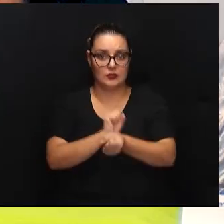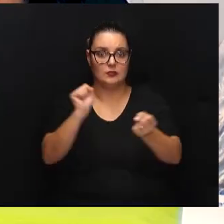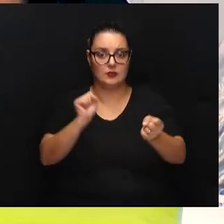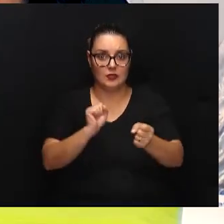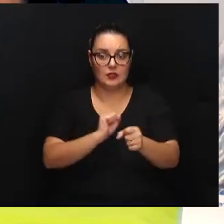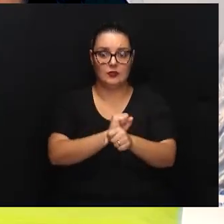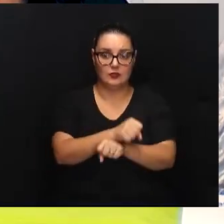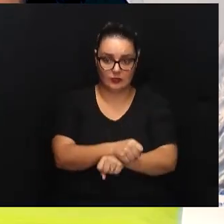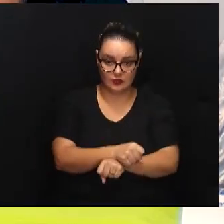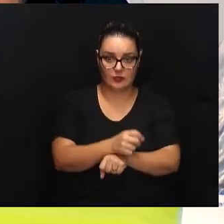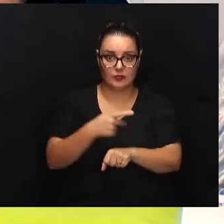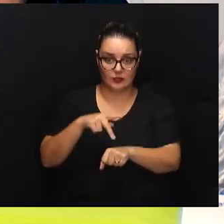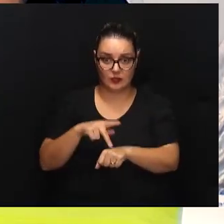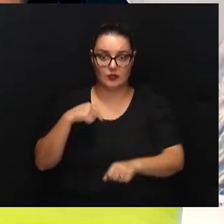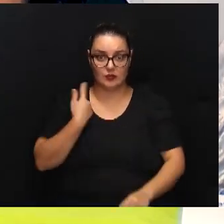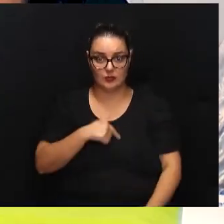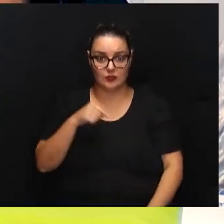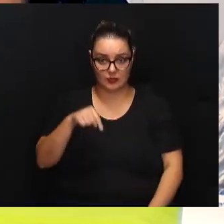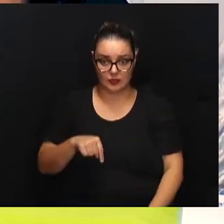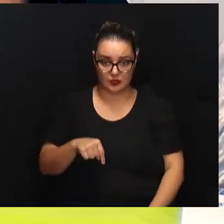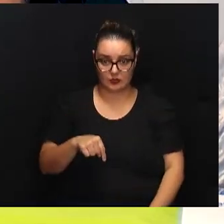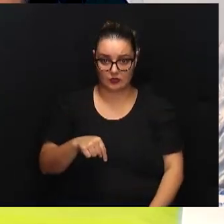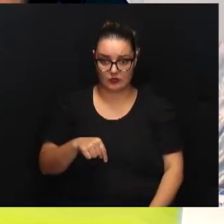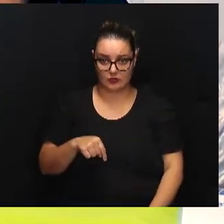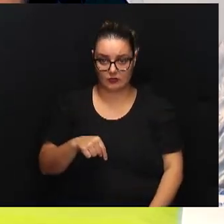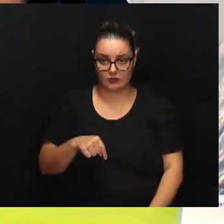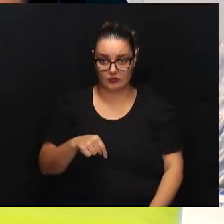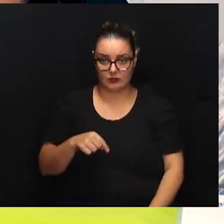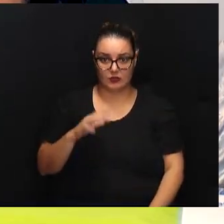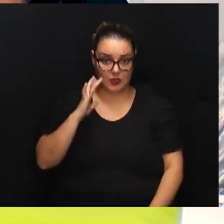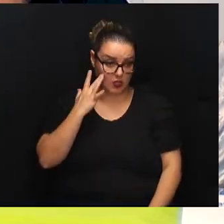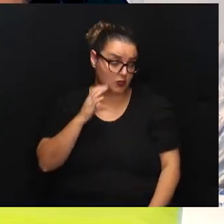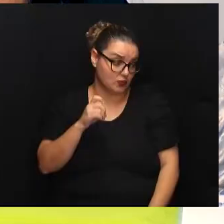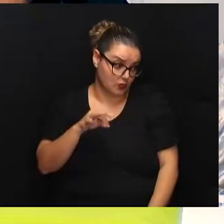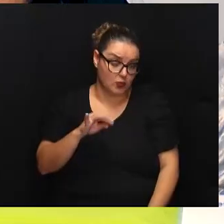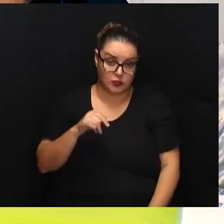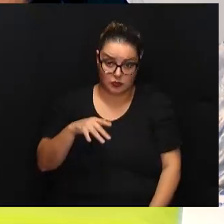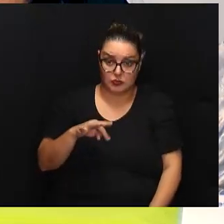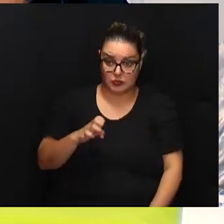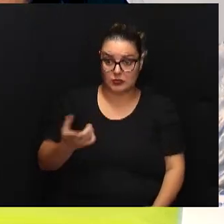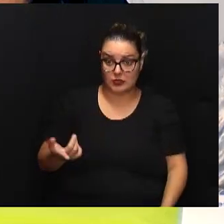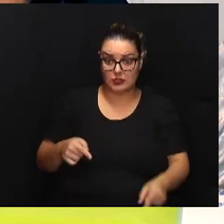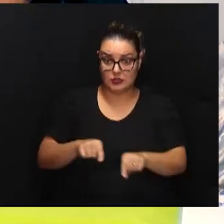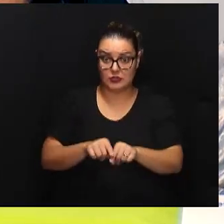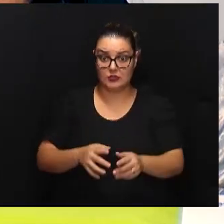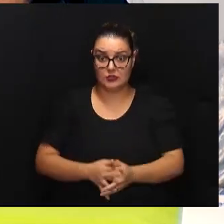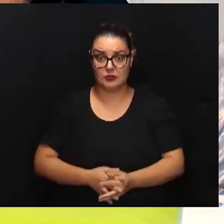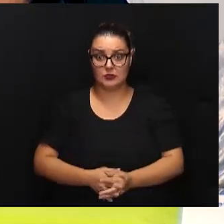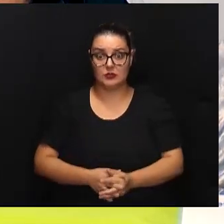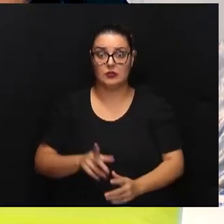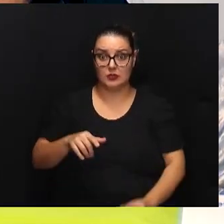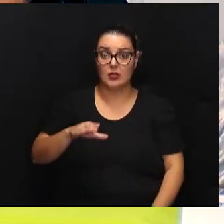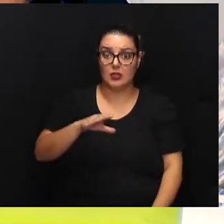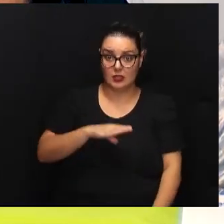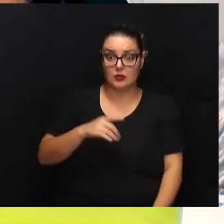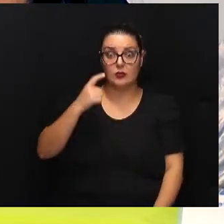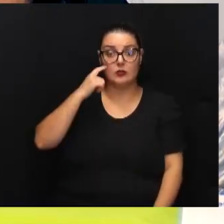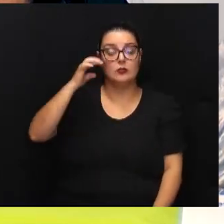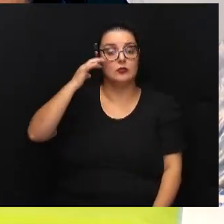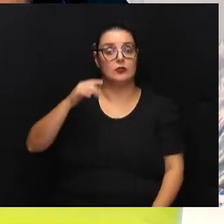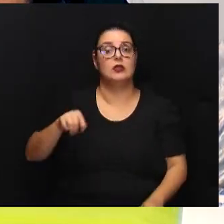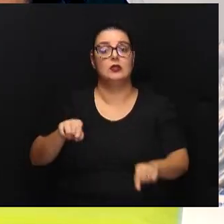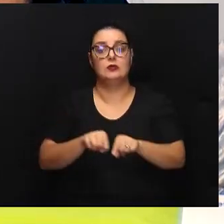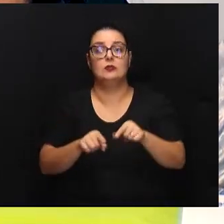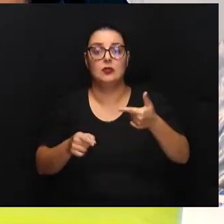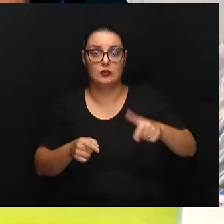no nosso continente, inclusive, né? É a cidade que está pensando também a continuidade da nossa luta. E só